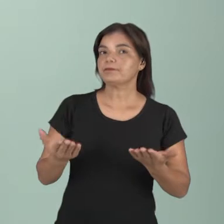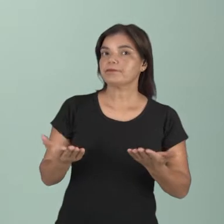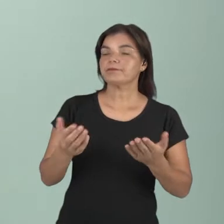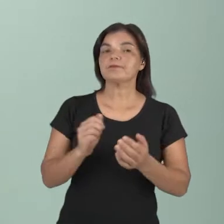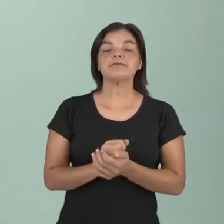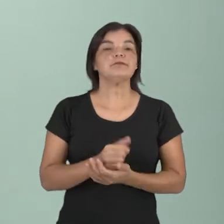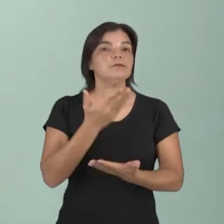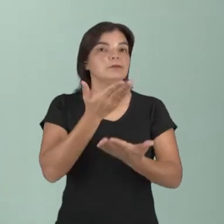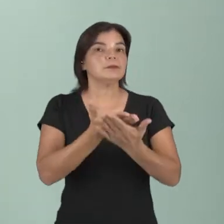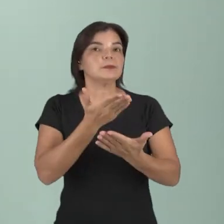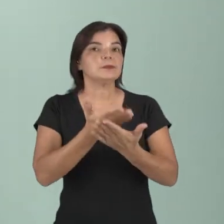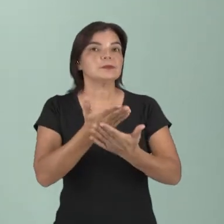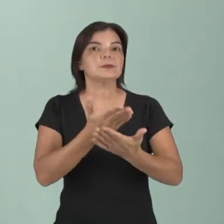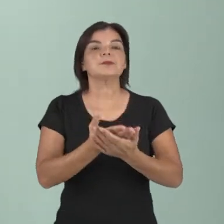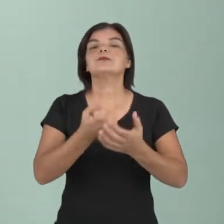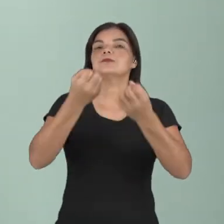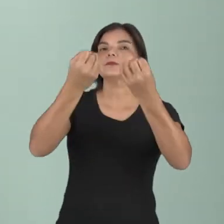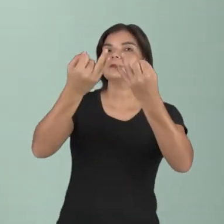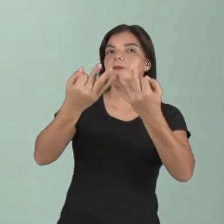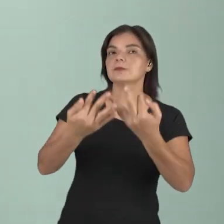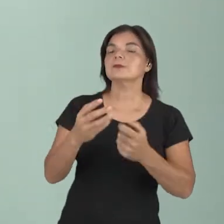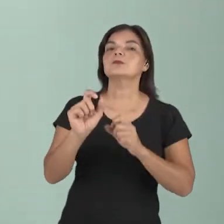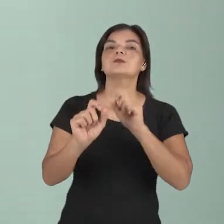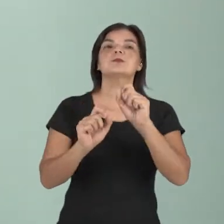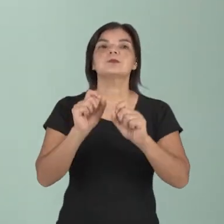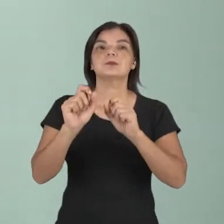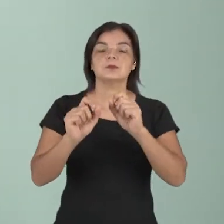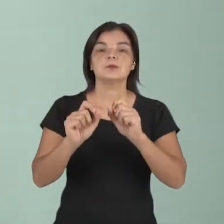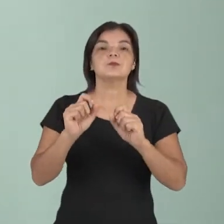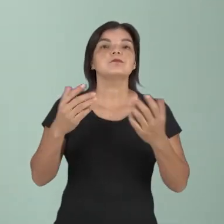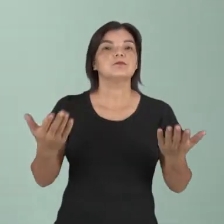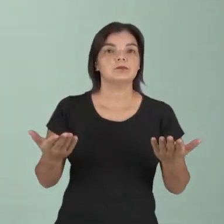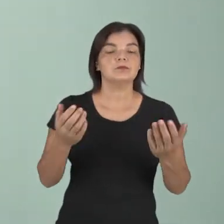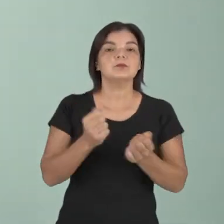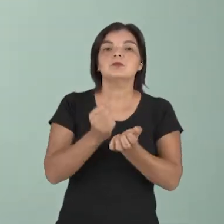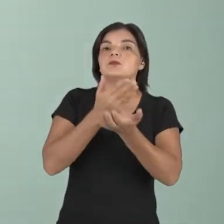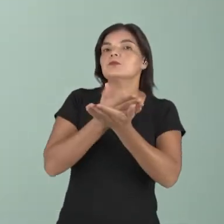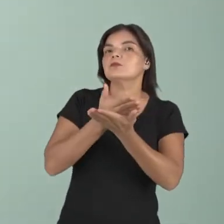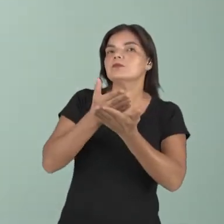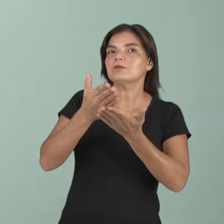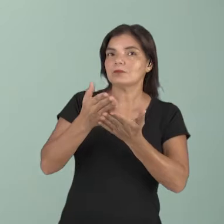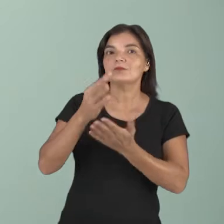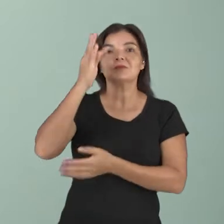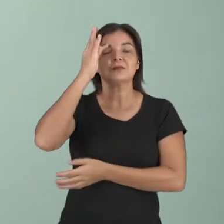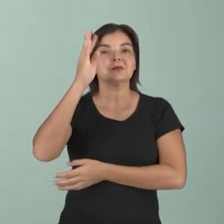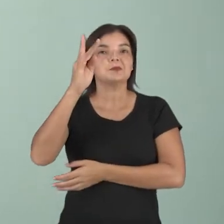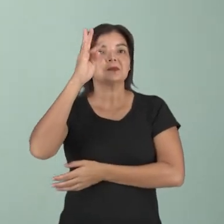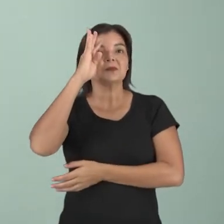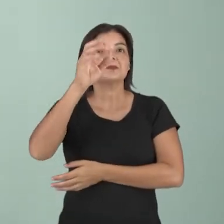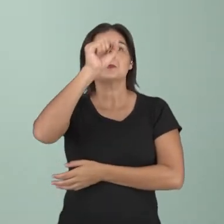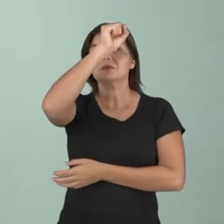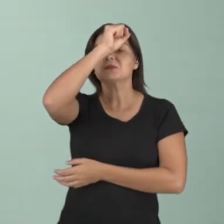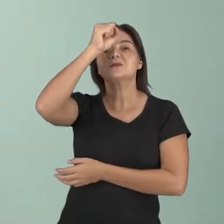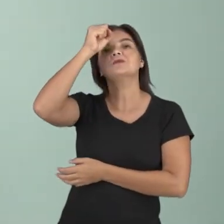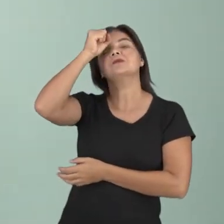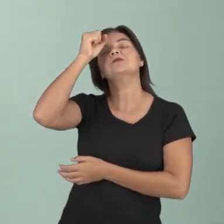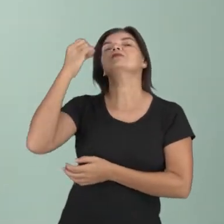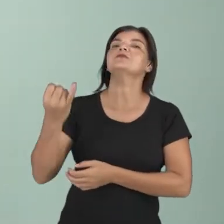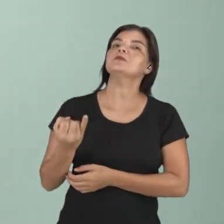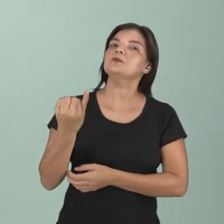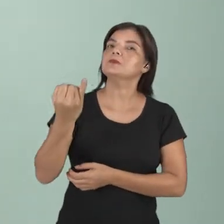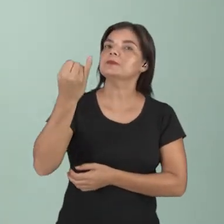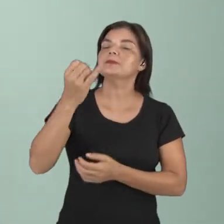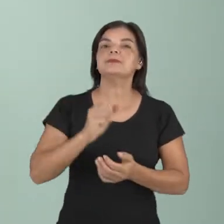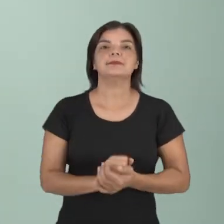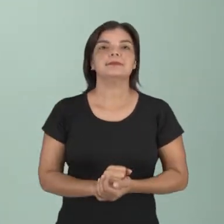nesta videoaula, nós iremos abordar a respeito dos principais teóricos da sociologia. Por isso